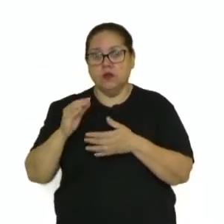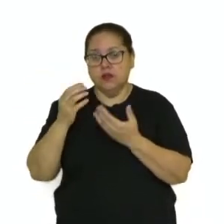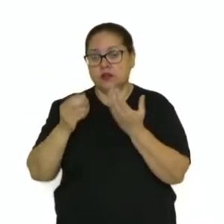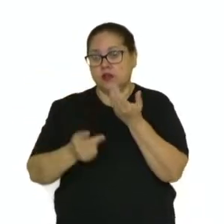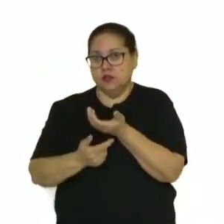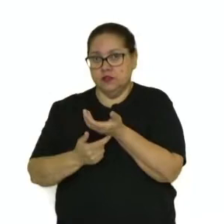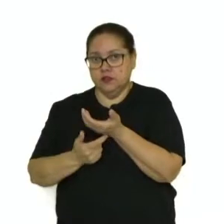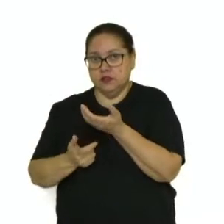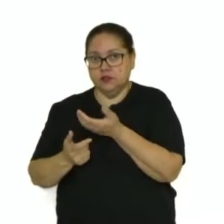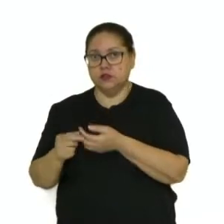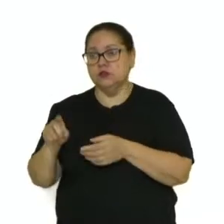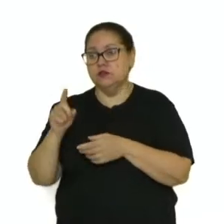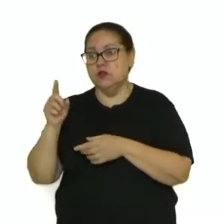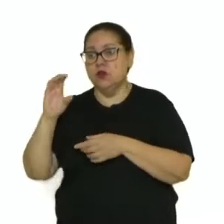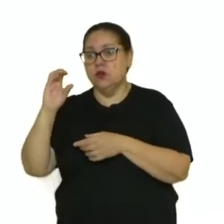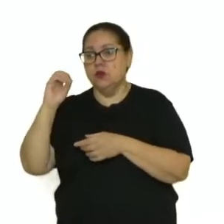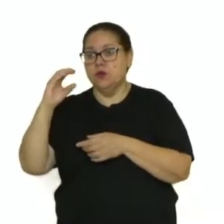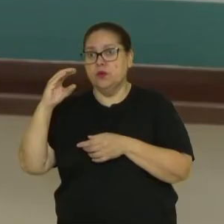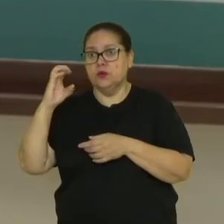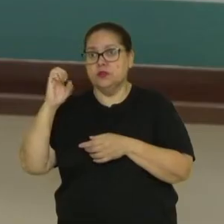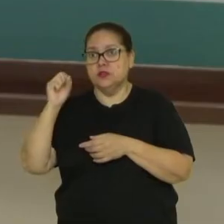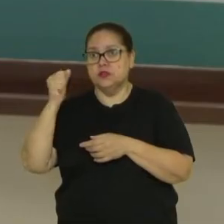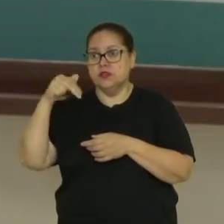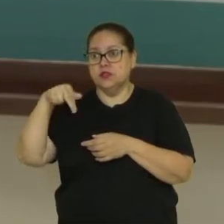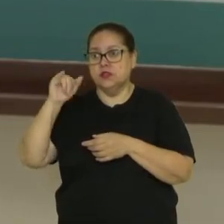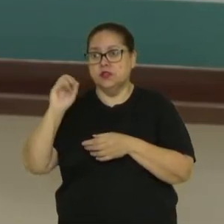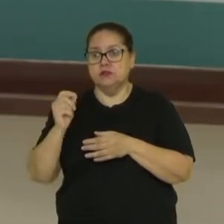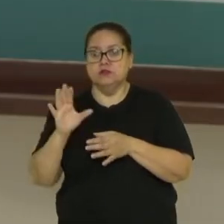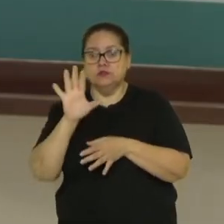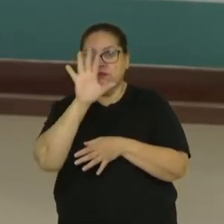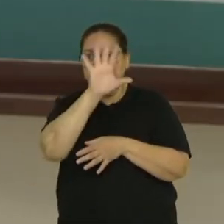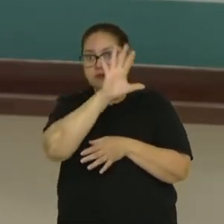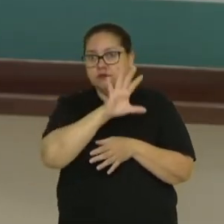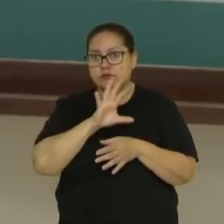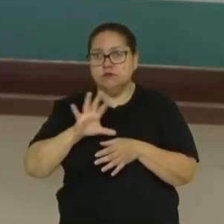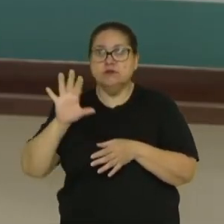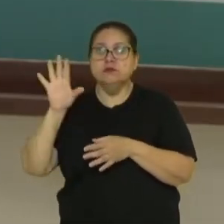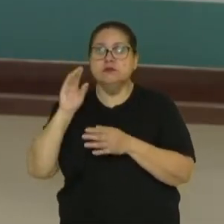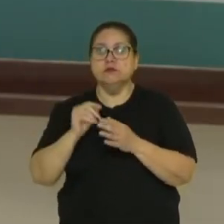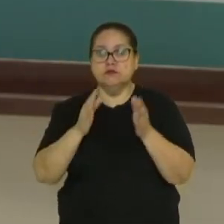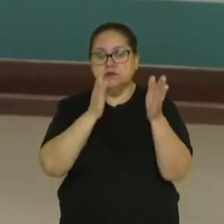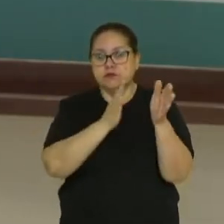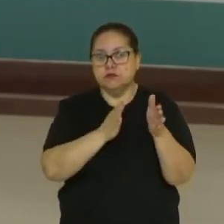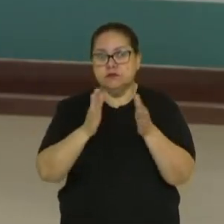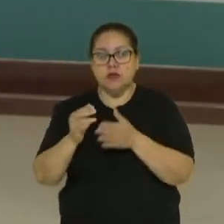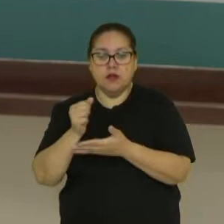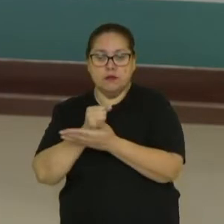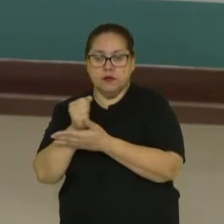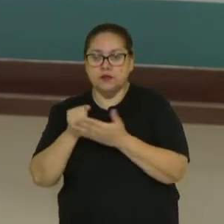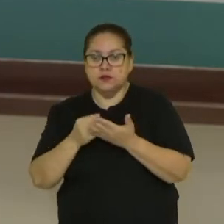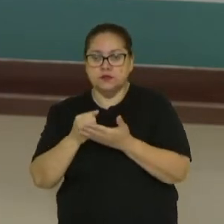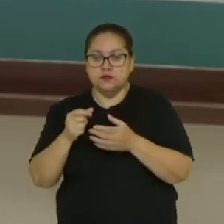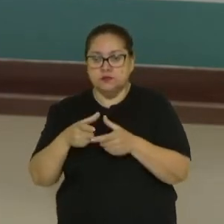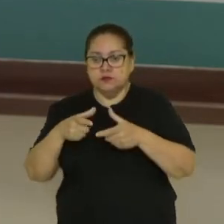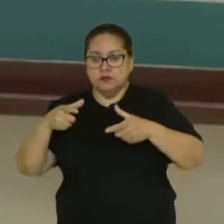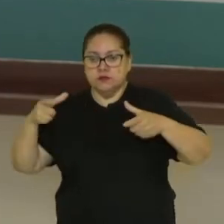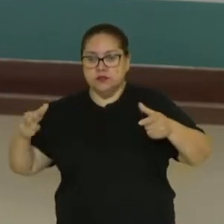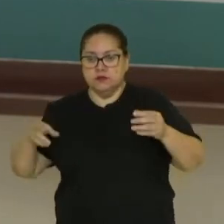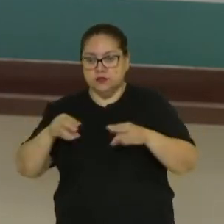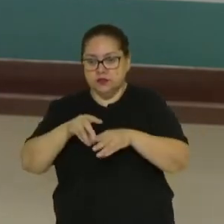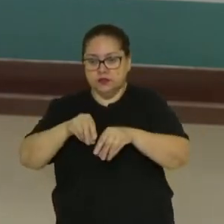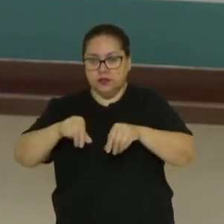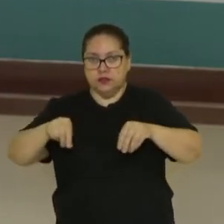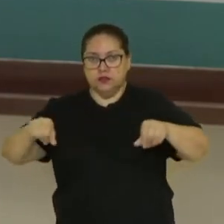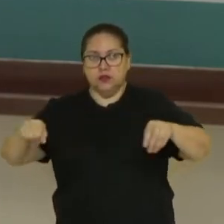Antártida e temos a Oceania. São os continentes aí que a gente classifica com base em critérios de extensão territorial, tá